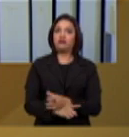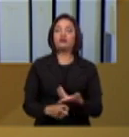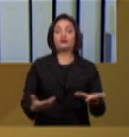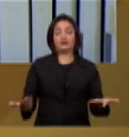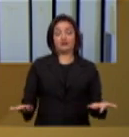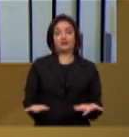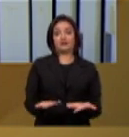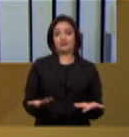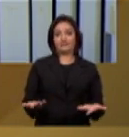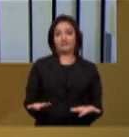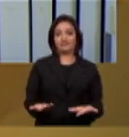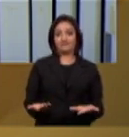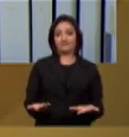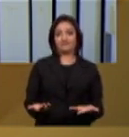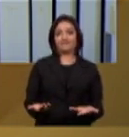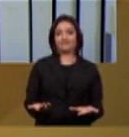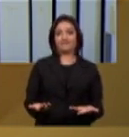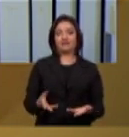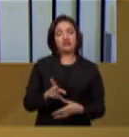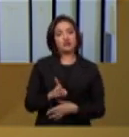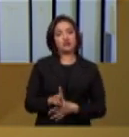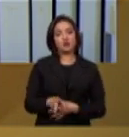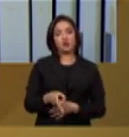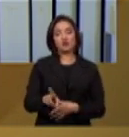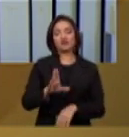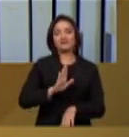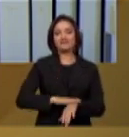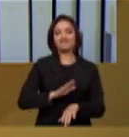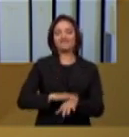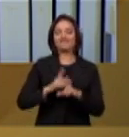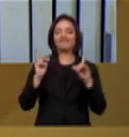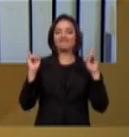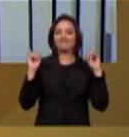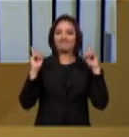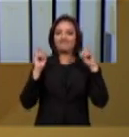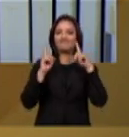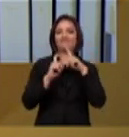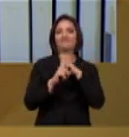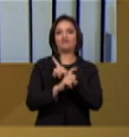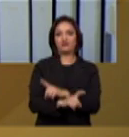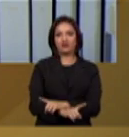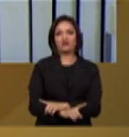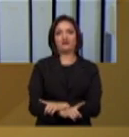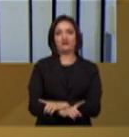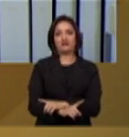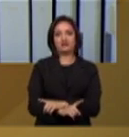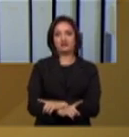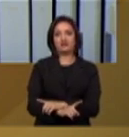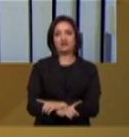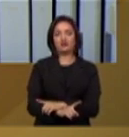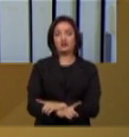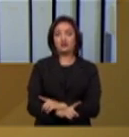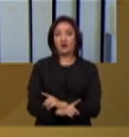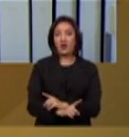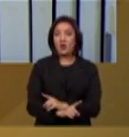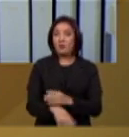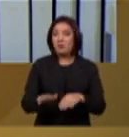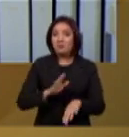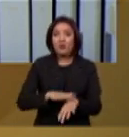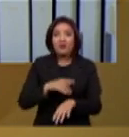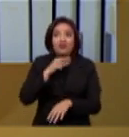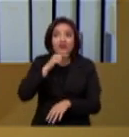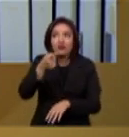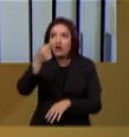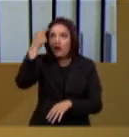ainda estamos passando por esta situação sui generis que ninguém imaginava